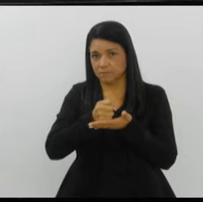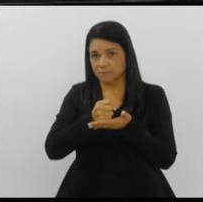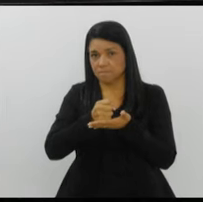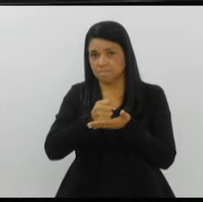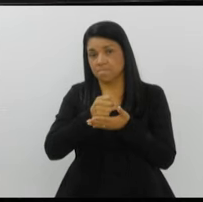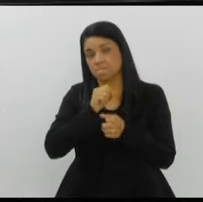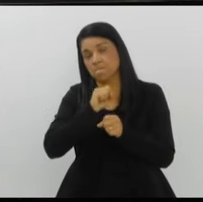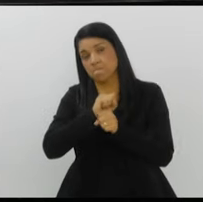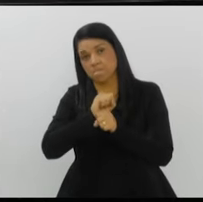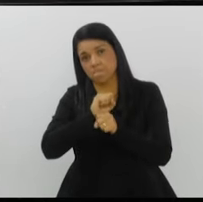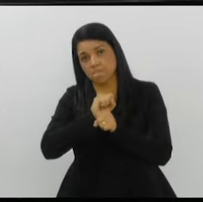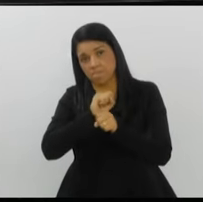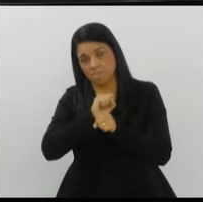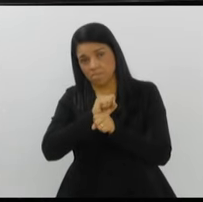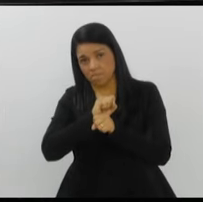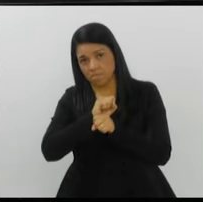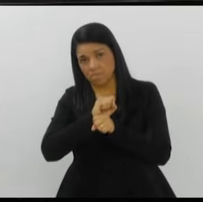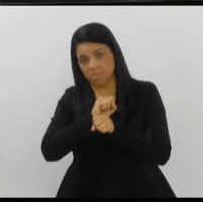aguardando só